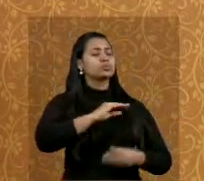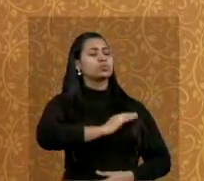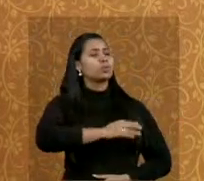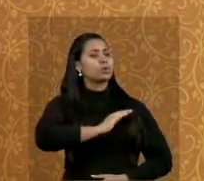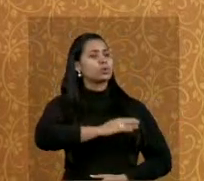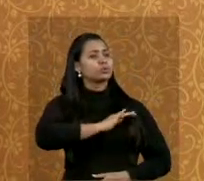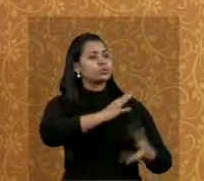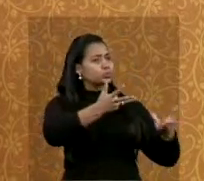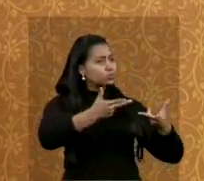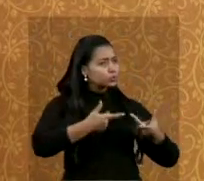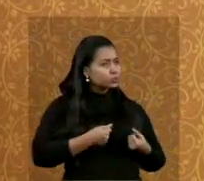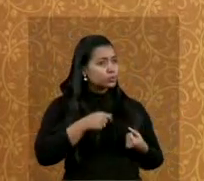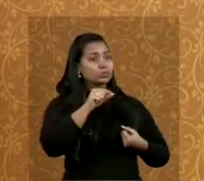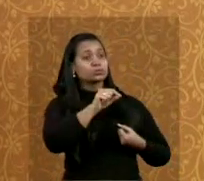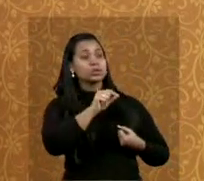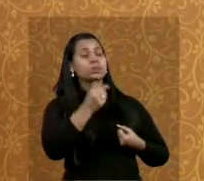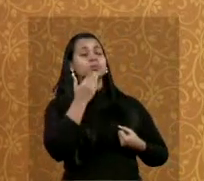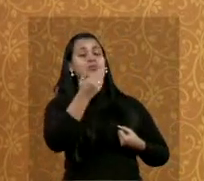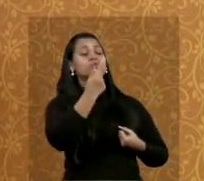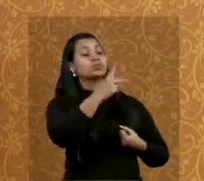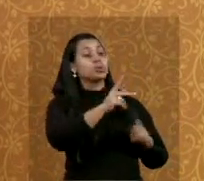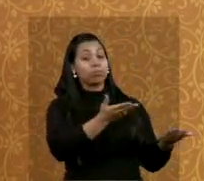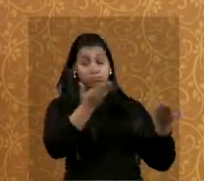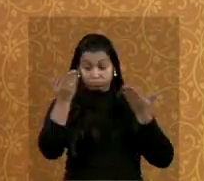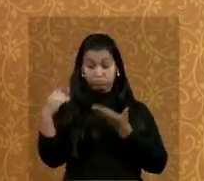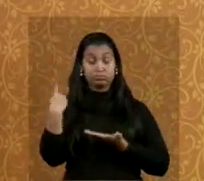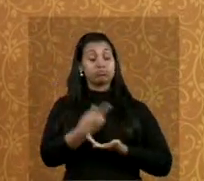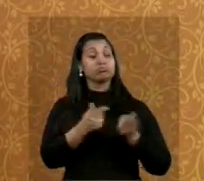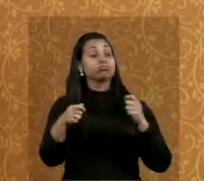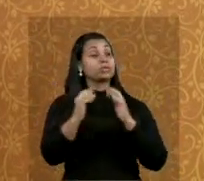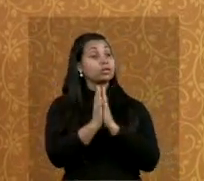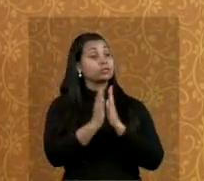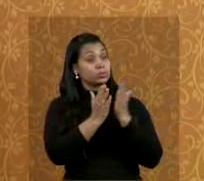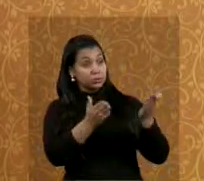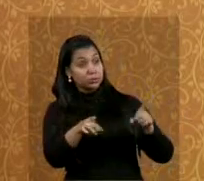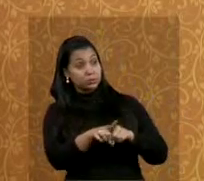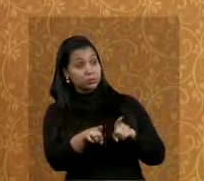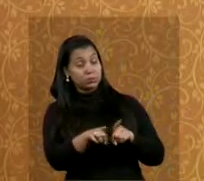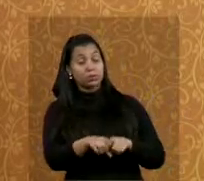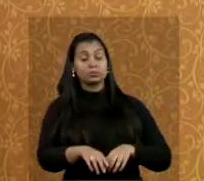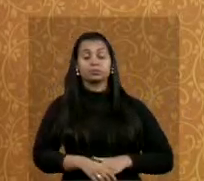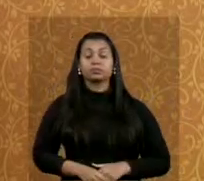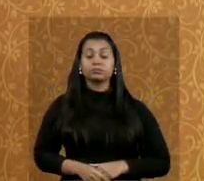corações, eu te convido, apresente suas intenções para a gente poder rezar por você também, meu anjo.